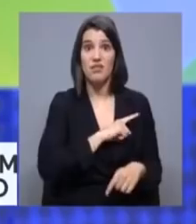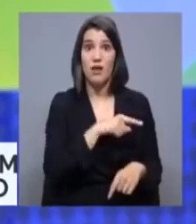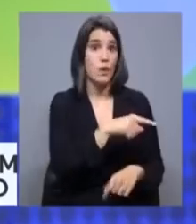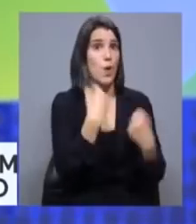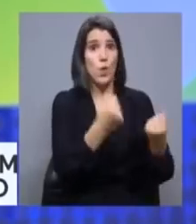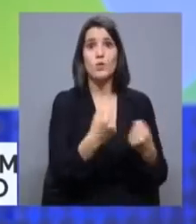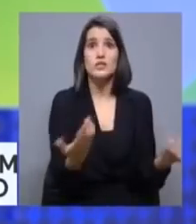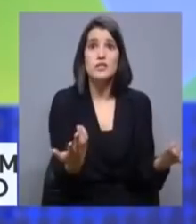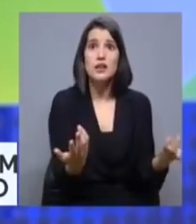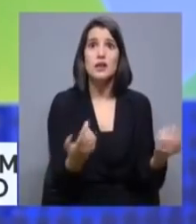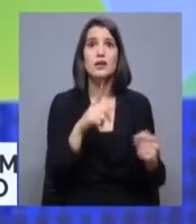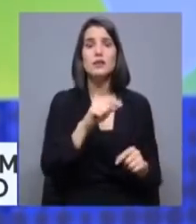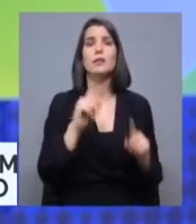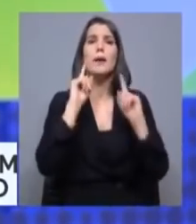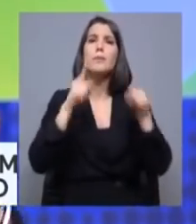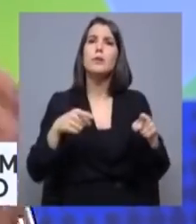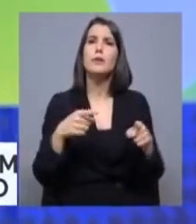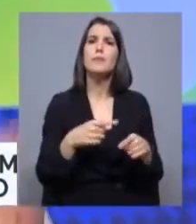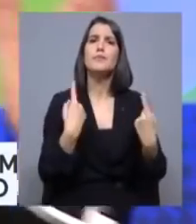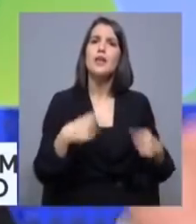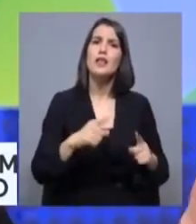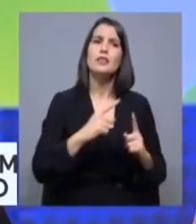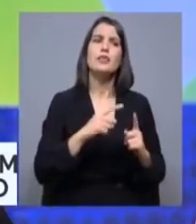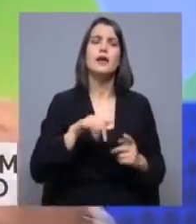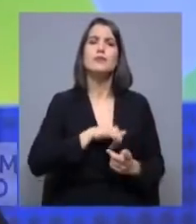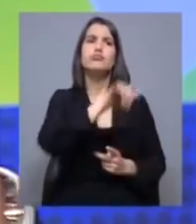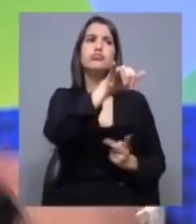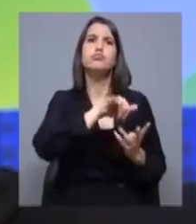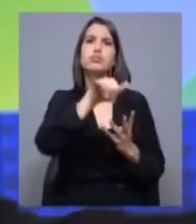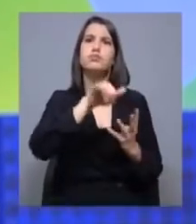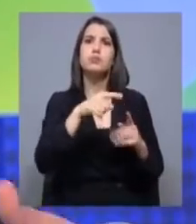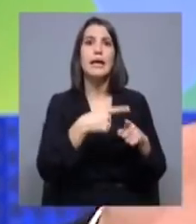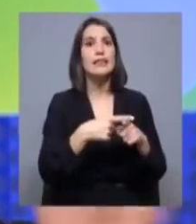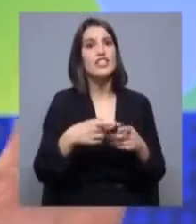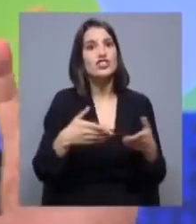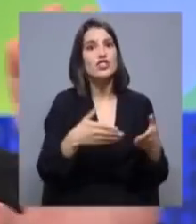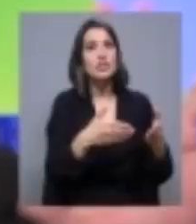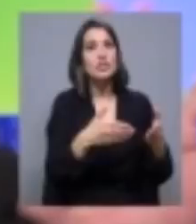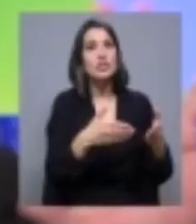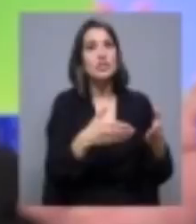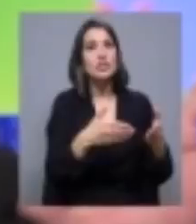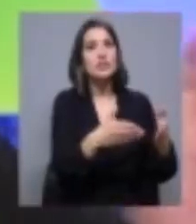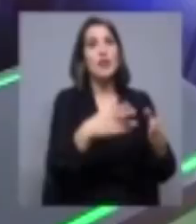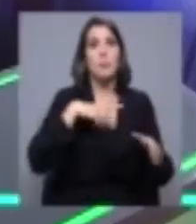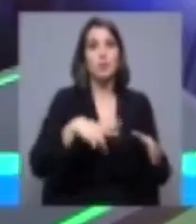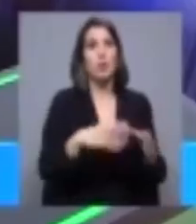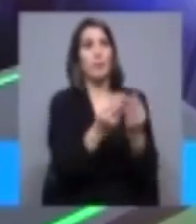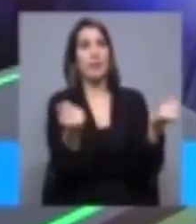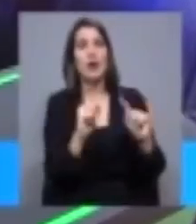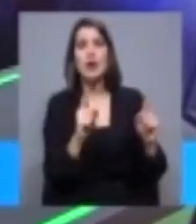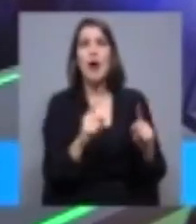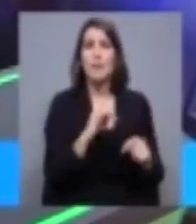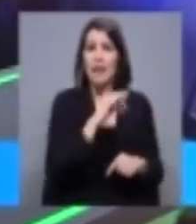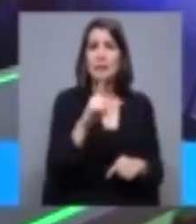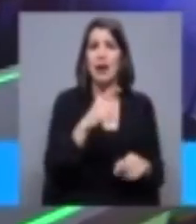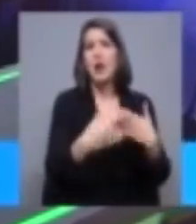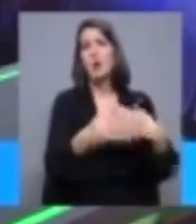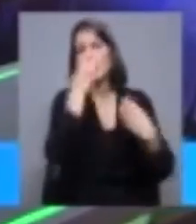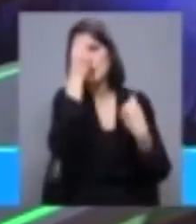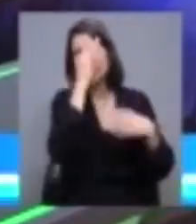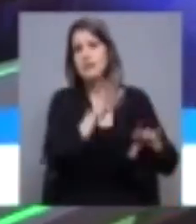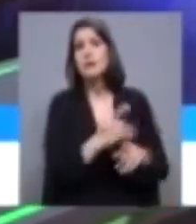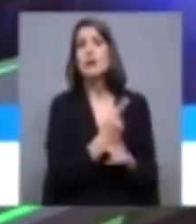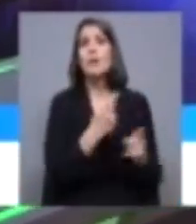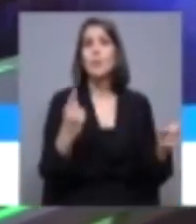conseguir sequer ignoram que a rotas tem que ser mantidas por interesse estratégico Portugal não ficar desaparecidos pelo celular se interessa em nada porque